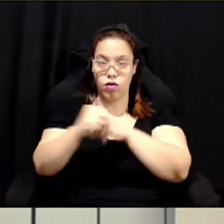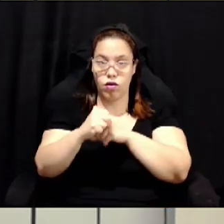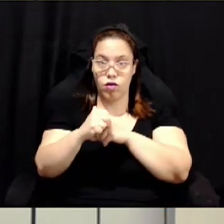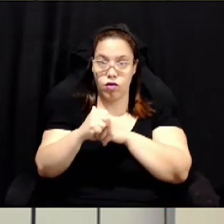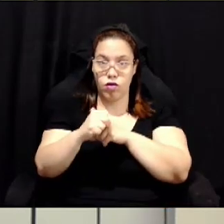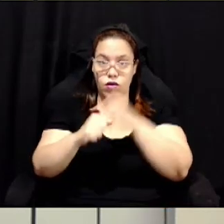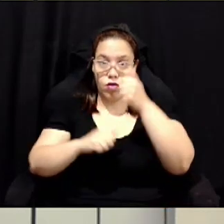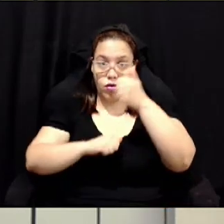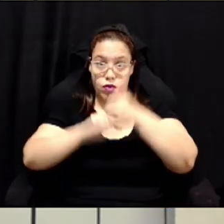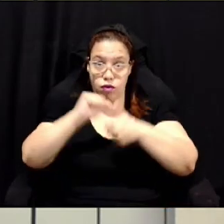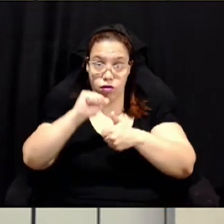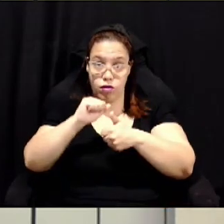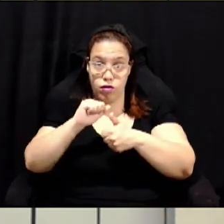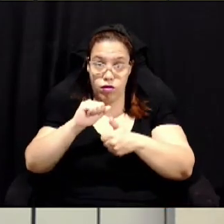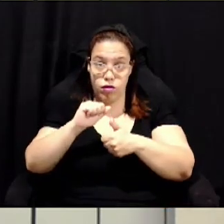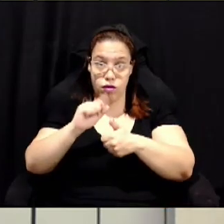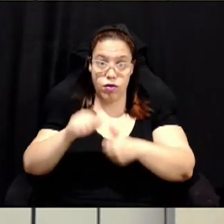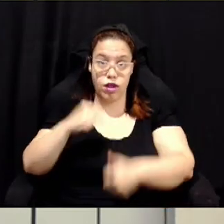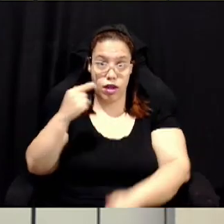a lei da SAF.